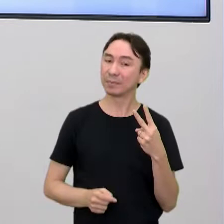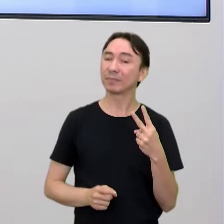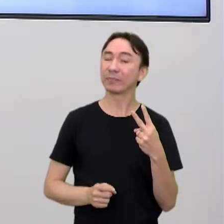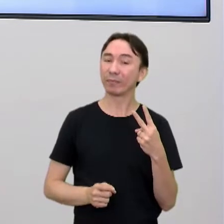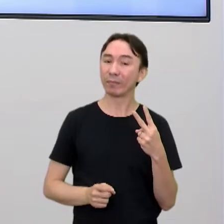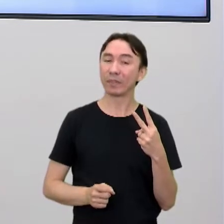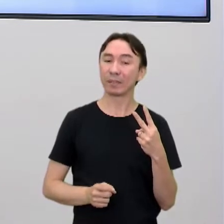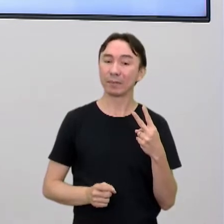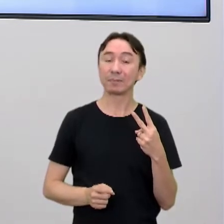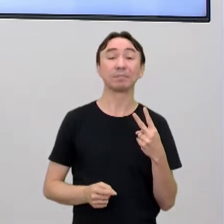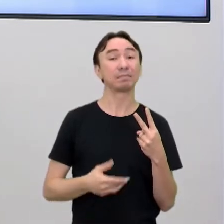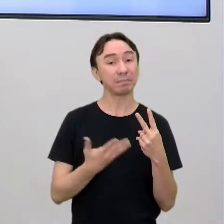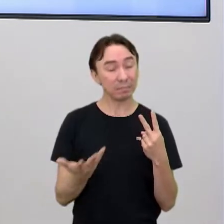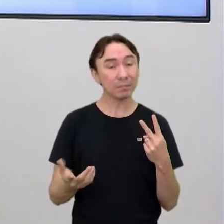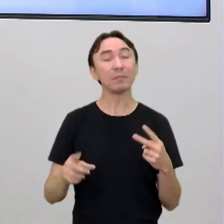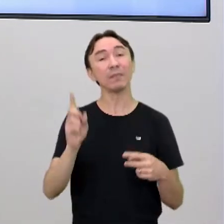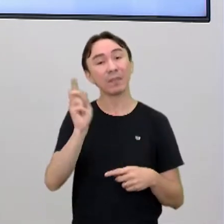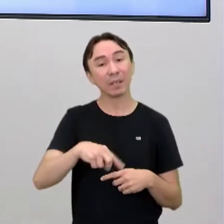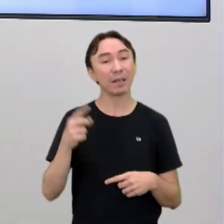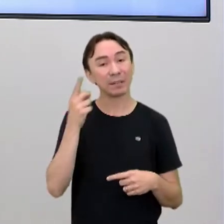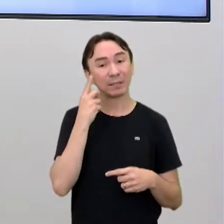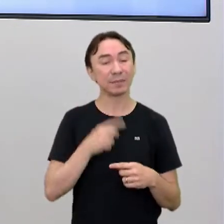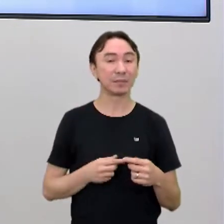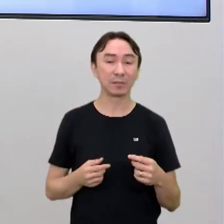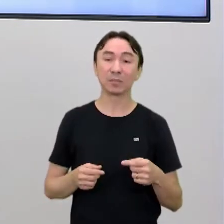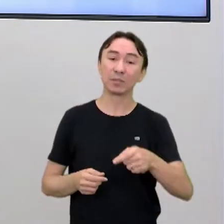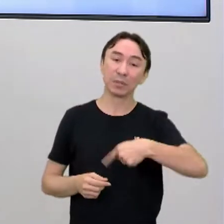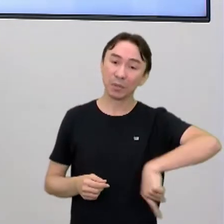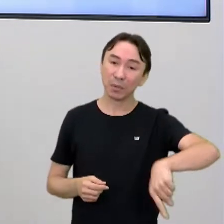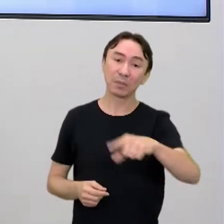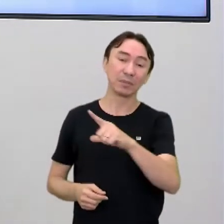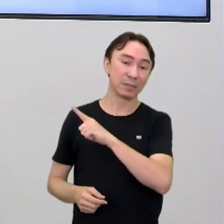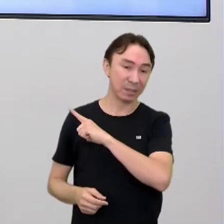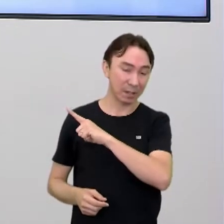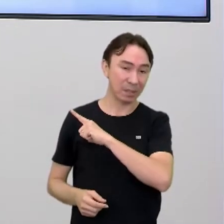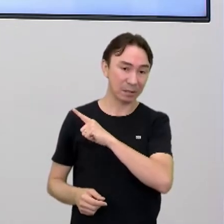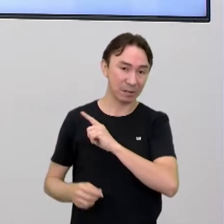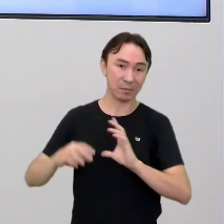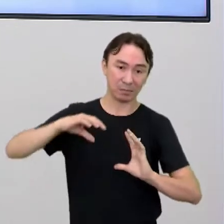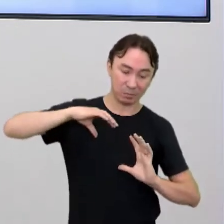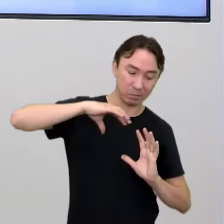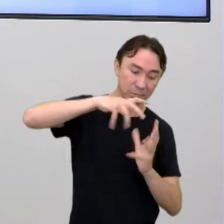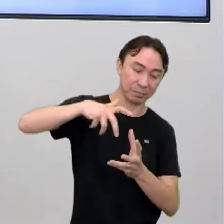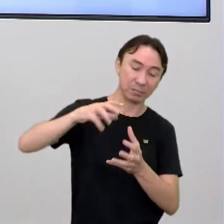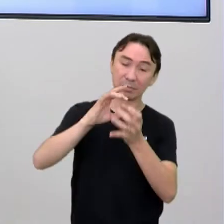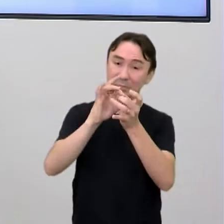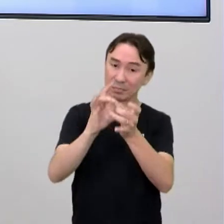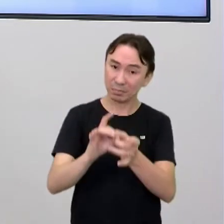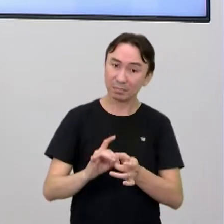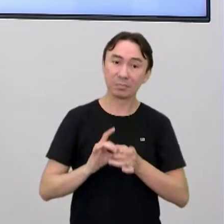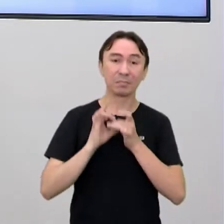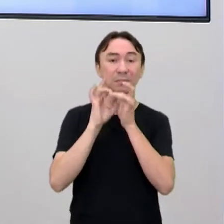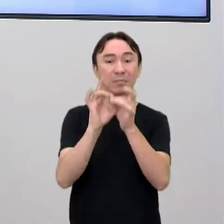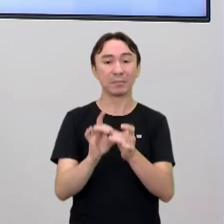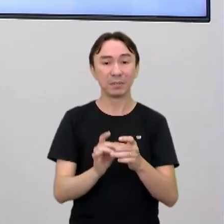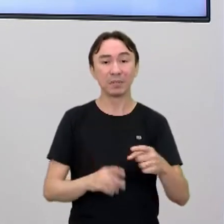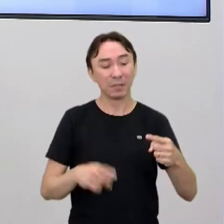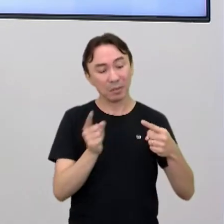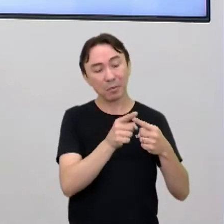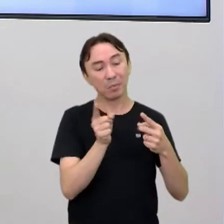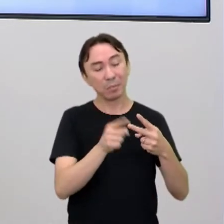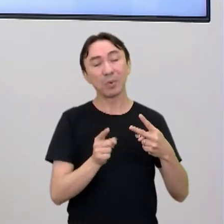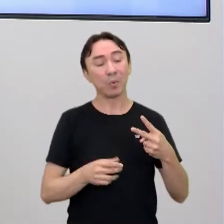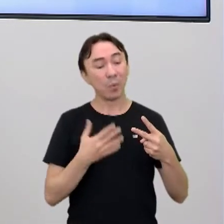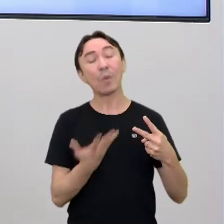fundamentais na perspectiva que nós temos diante de um processo globalizatório. E quais ferramentas são